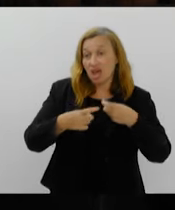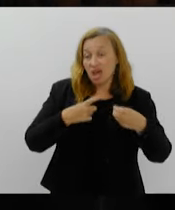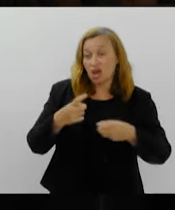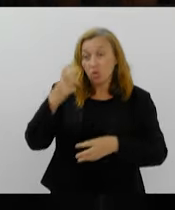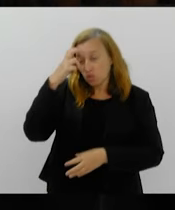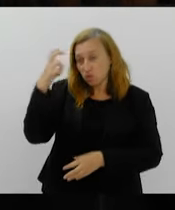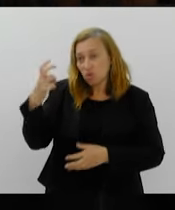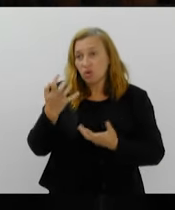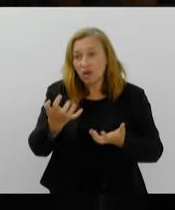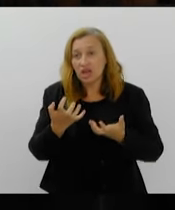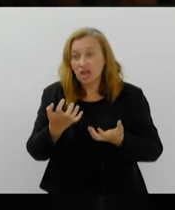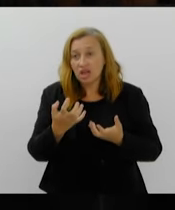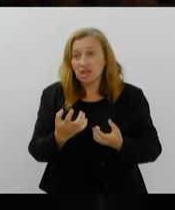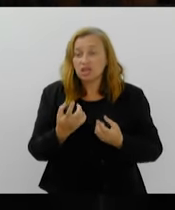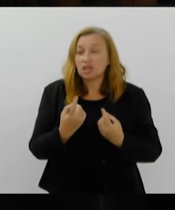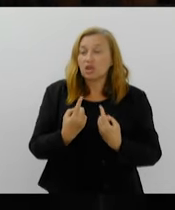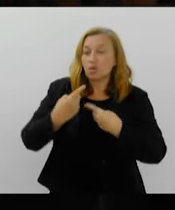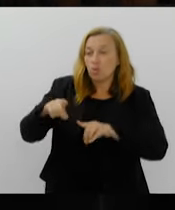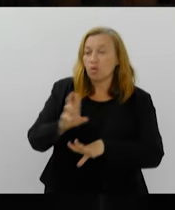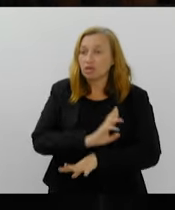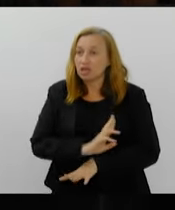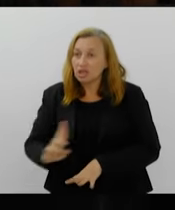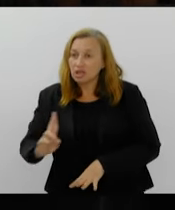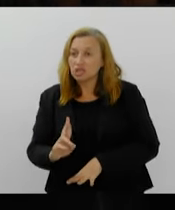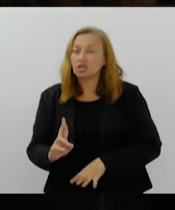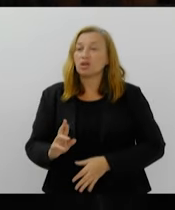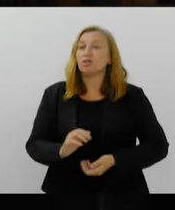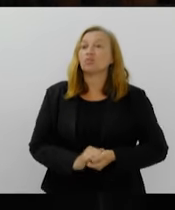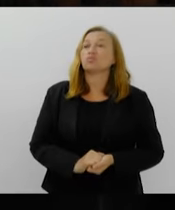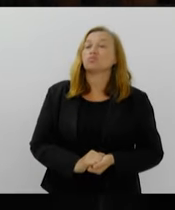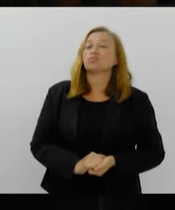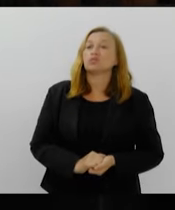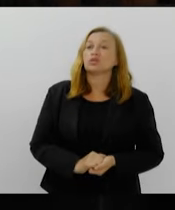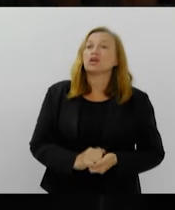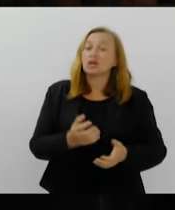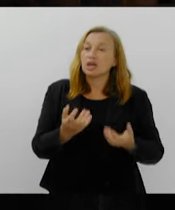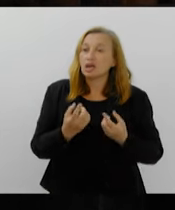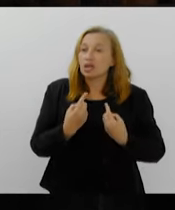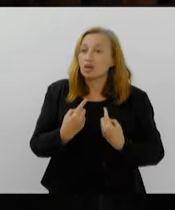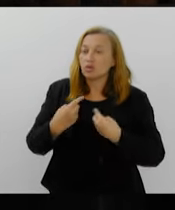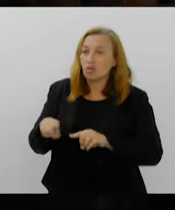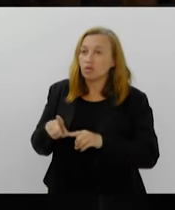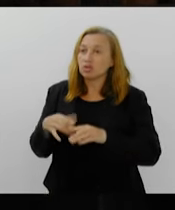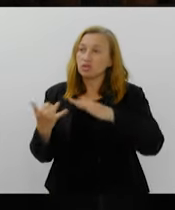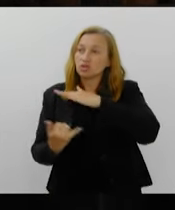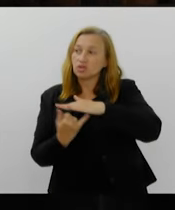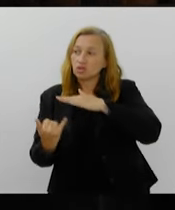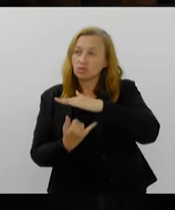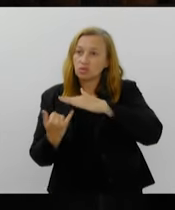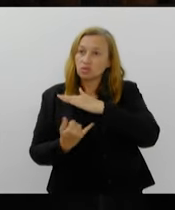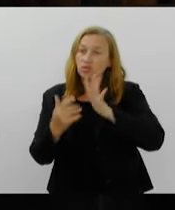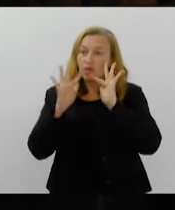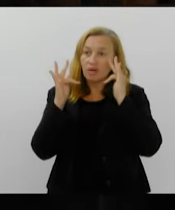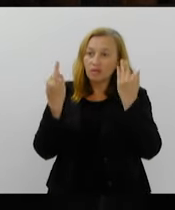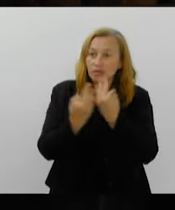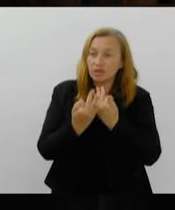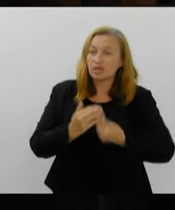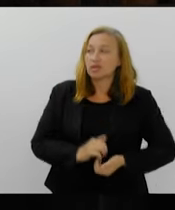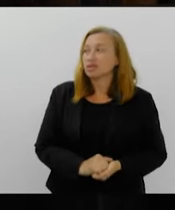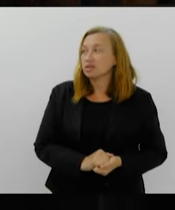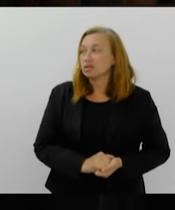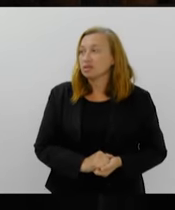afrontar as igrejas a religião querem afrontar As instituições a família